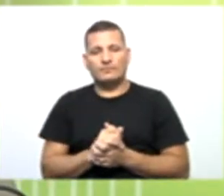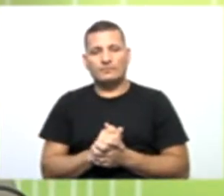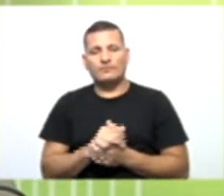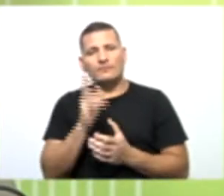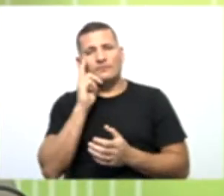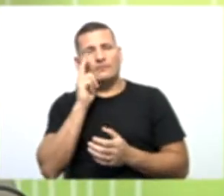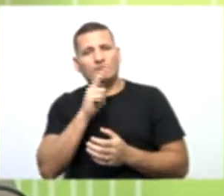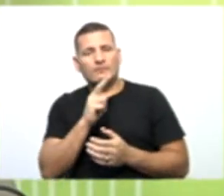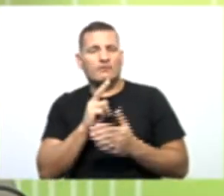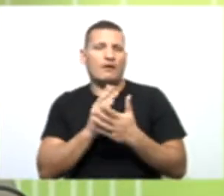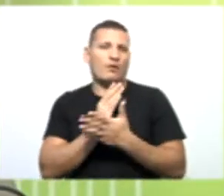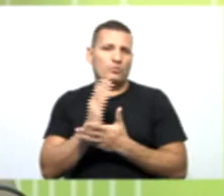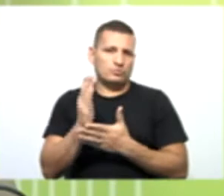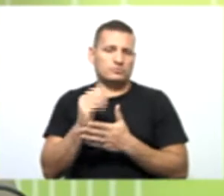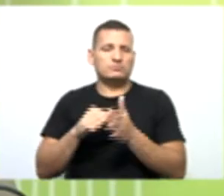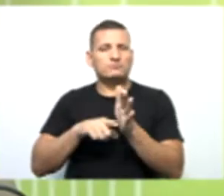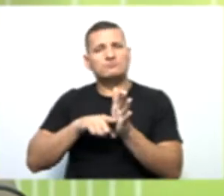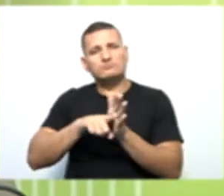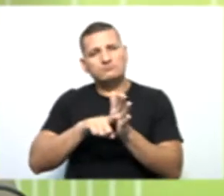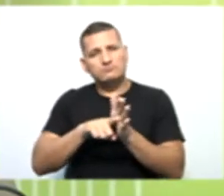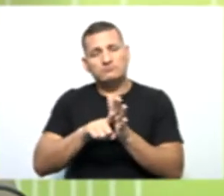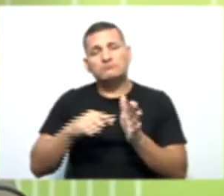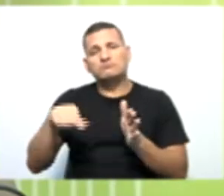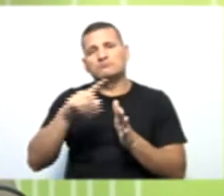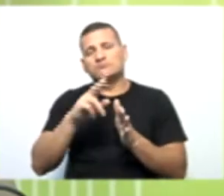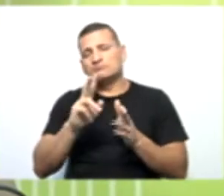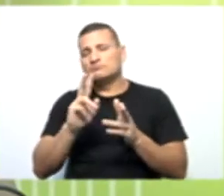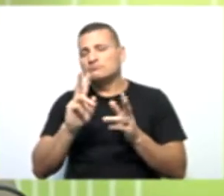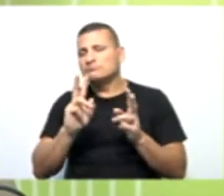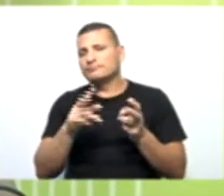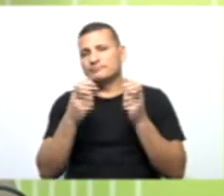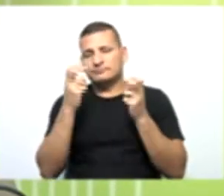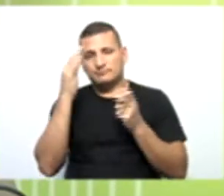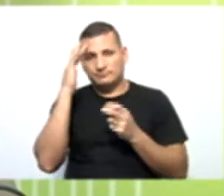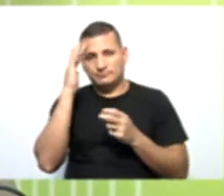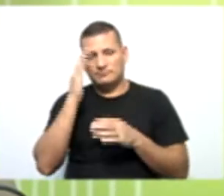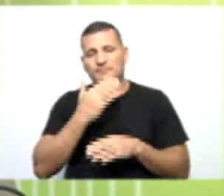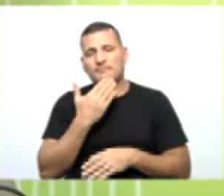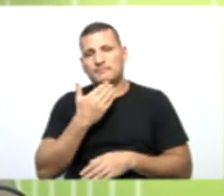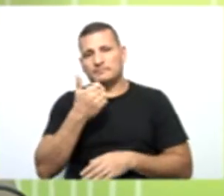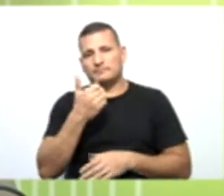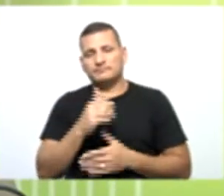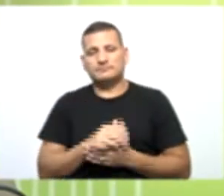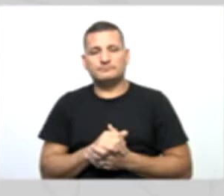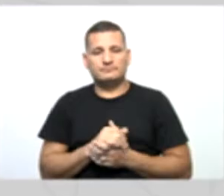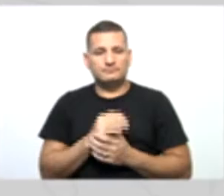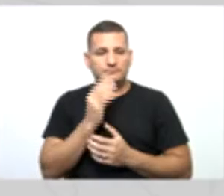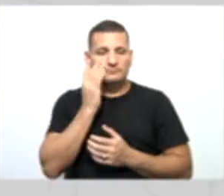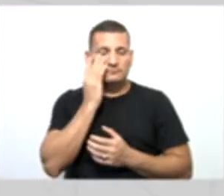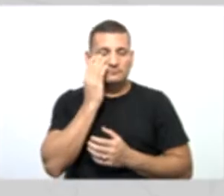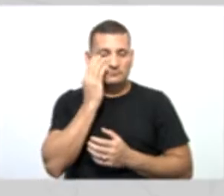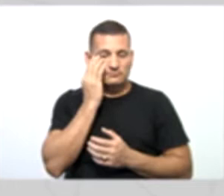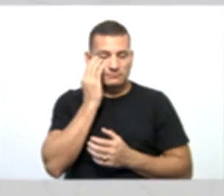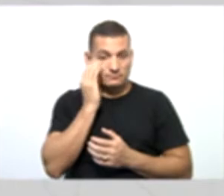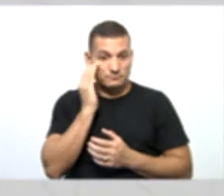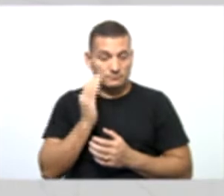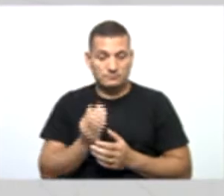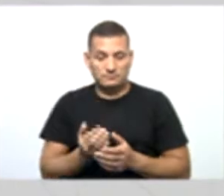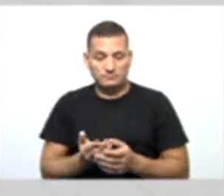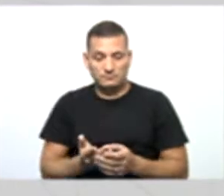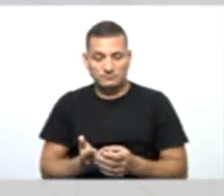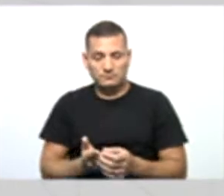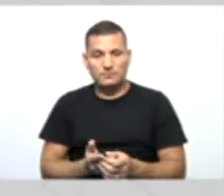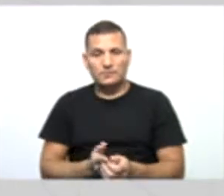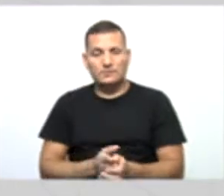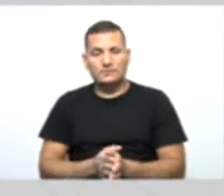alguns estudos de caso sobre isso que vocês vão conseguir entender melhor. Então, nossa cooperativa